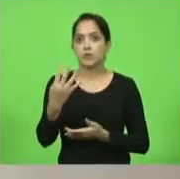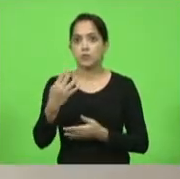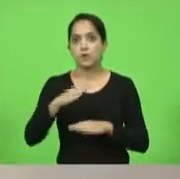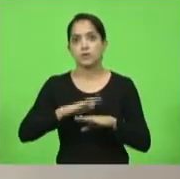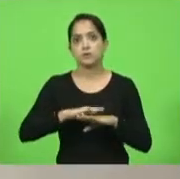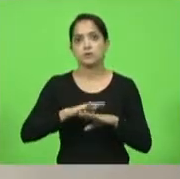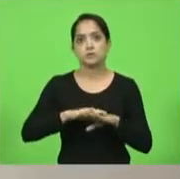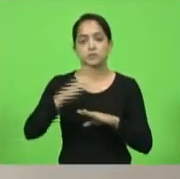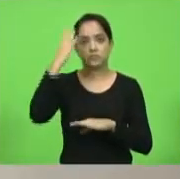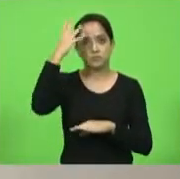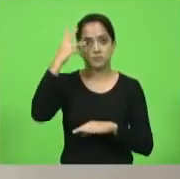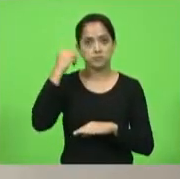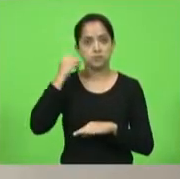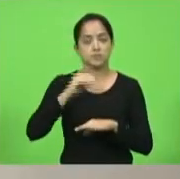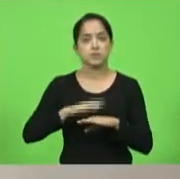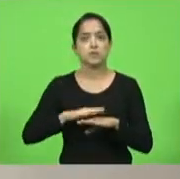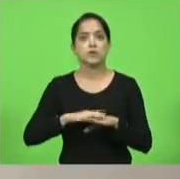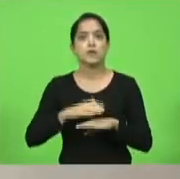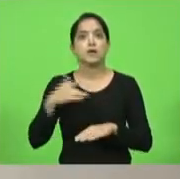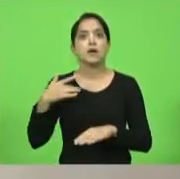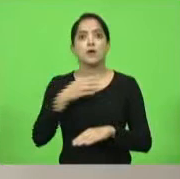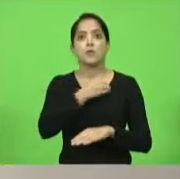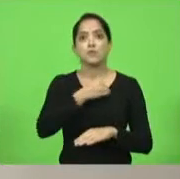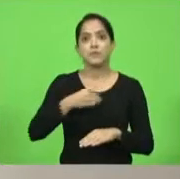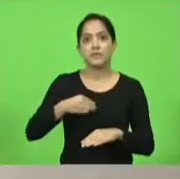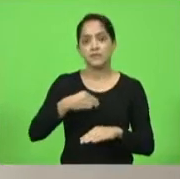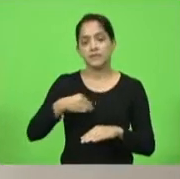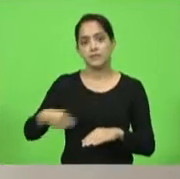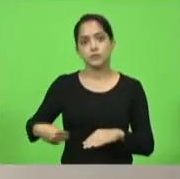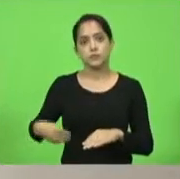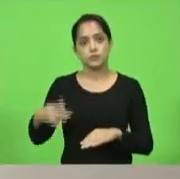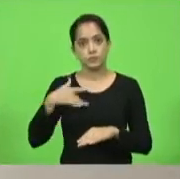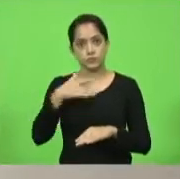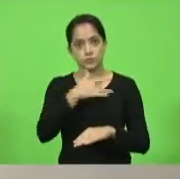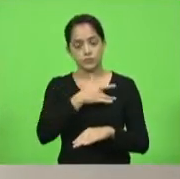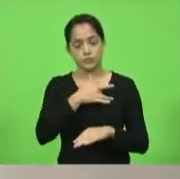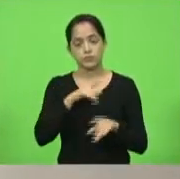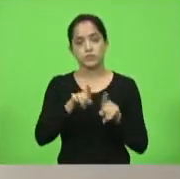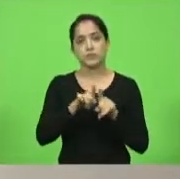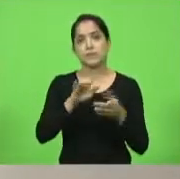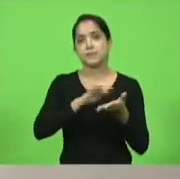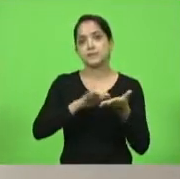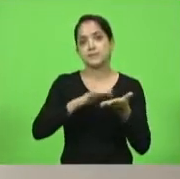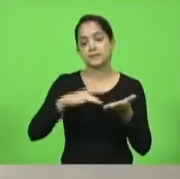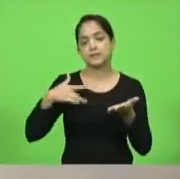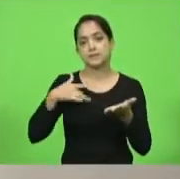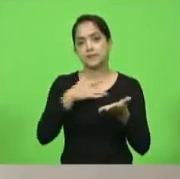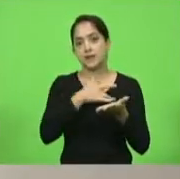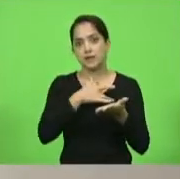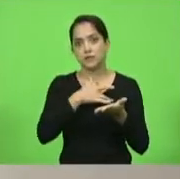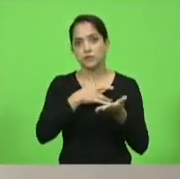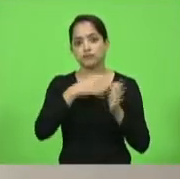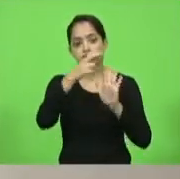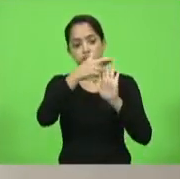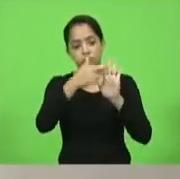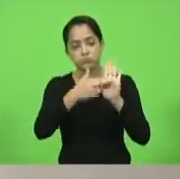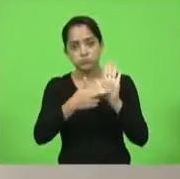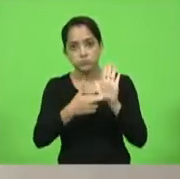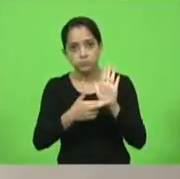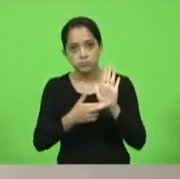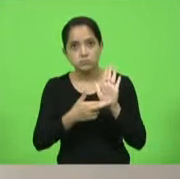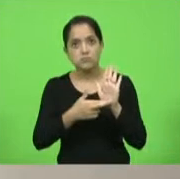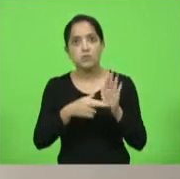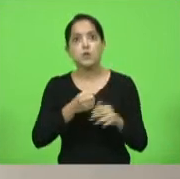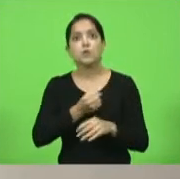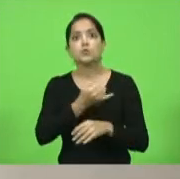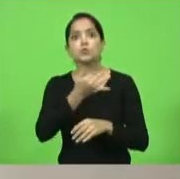Luciane Carminati, apelando ao ministro da Saúde, governador do Estado e secretário de Estado da Saúde, que adotem medidas para que possam ser disponibilizados um número